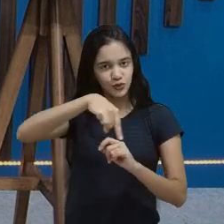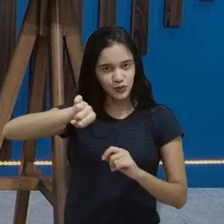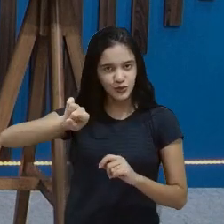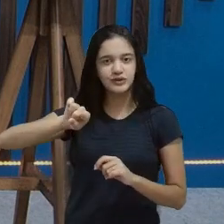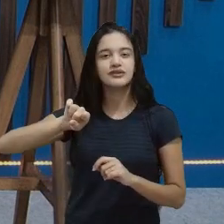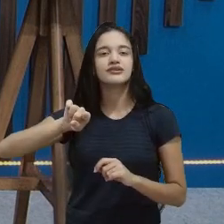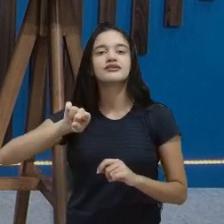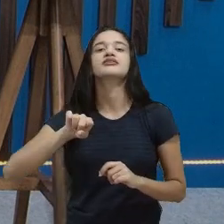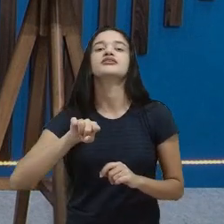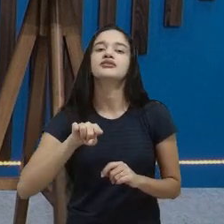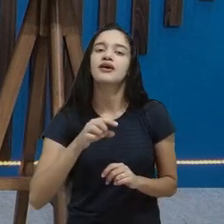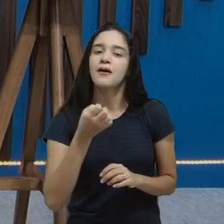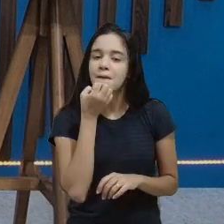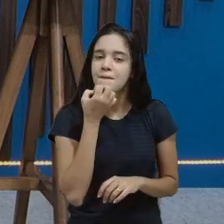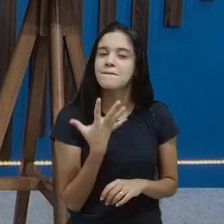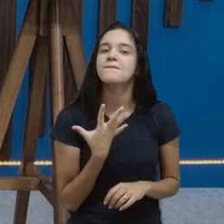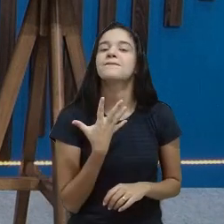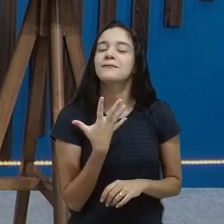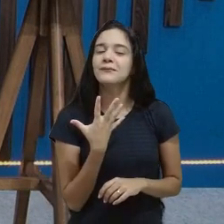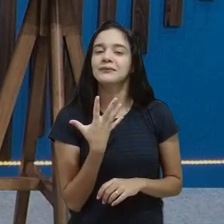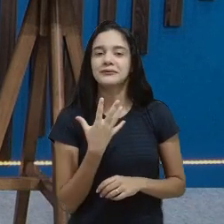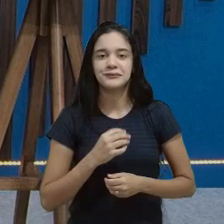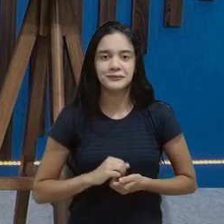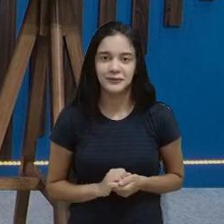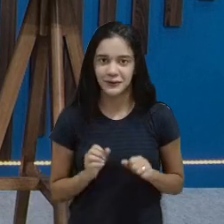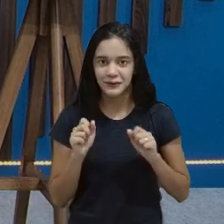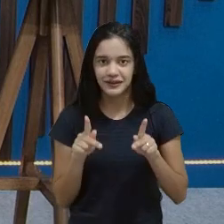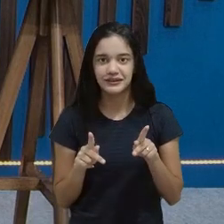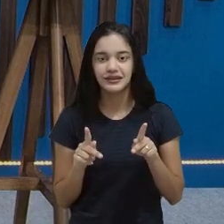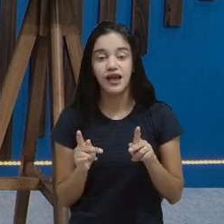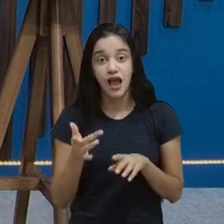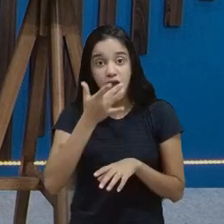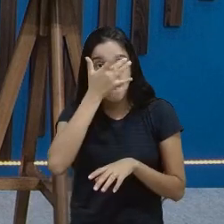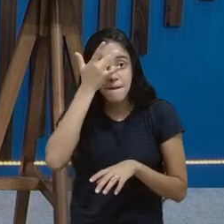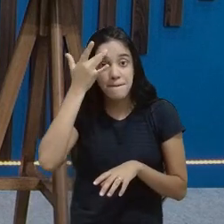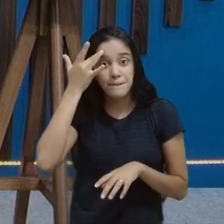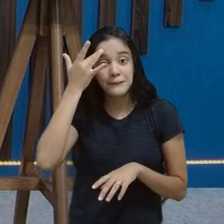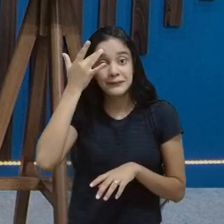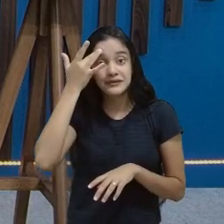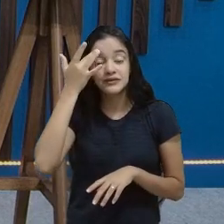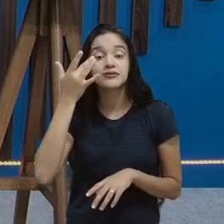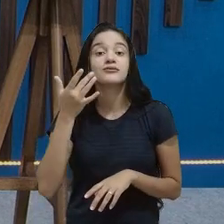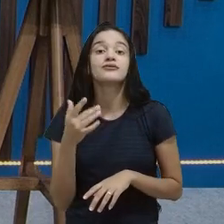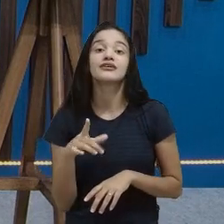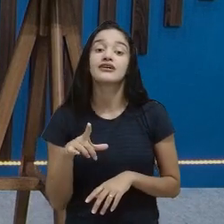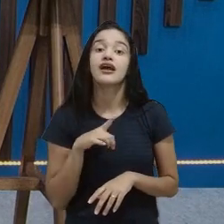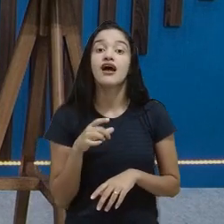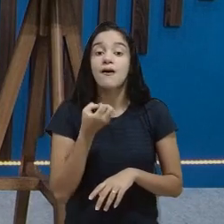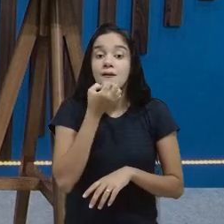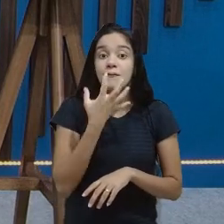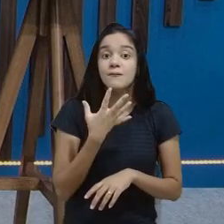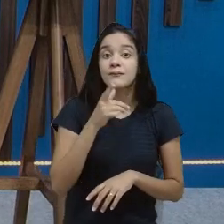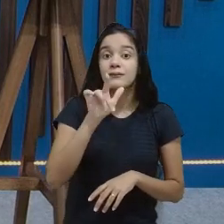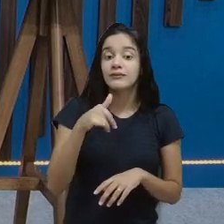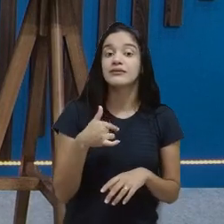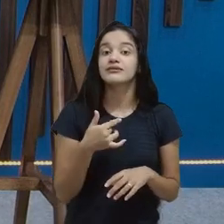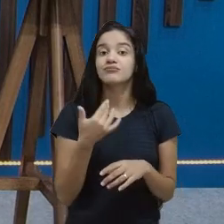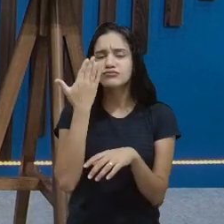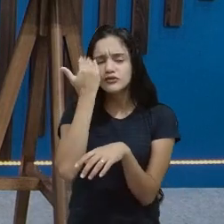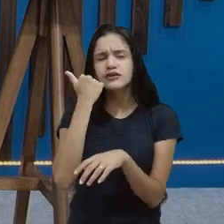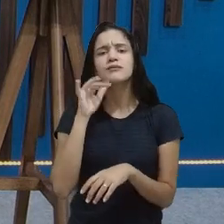será muito beneficiado com isso, tá? A pessoa mais beneficiada é você, tá?